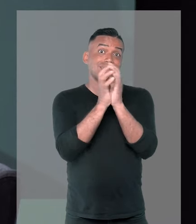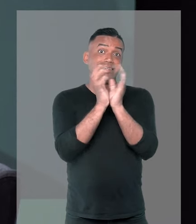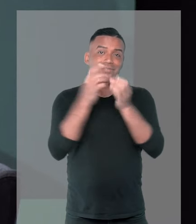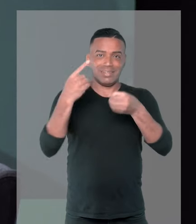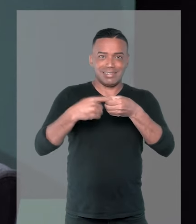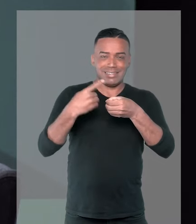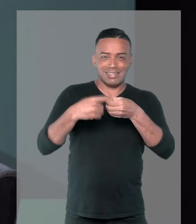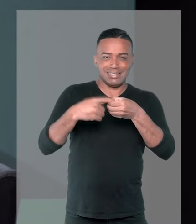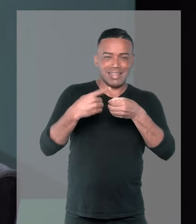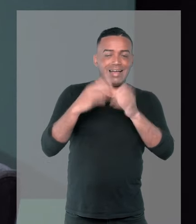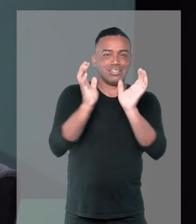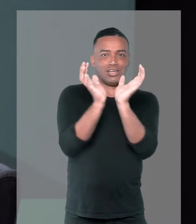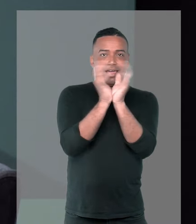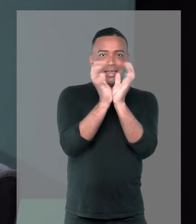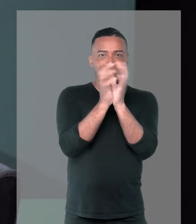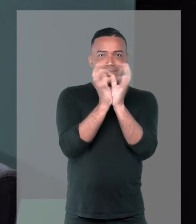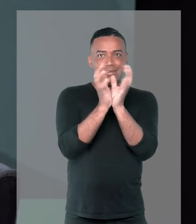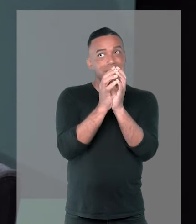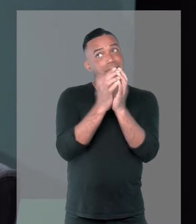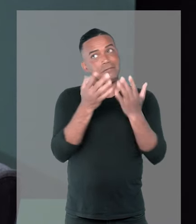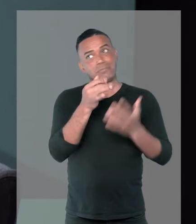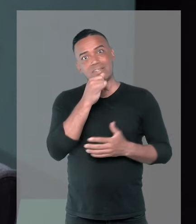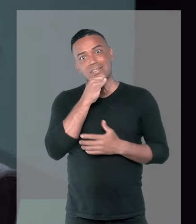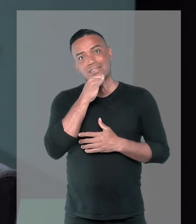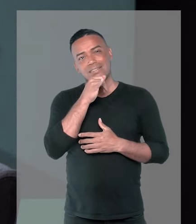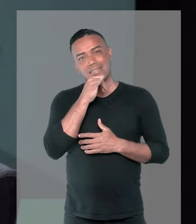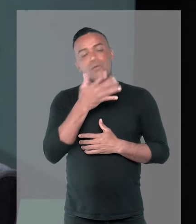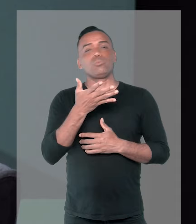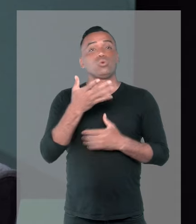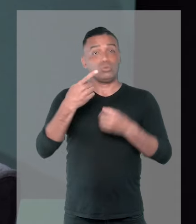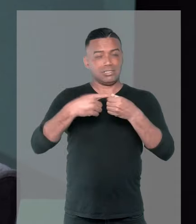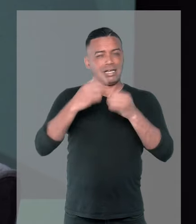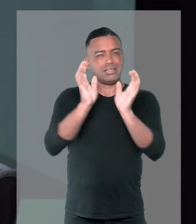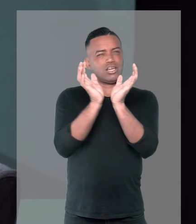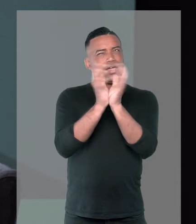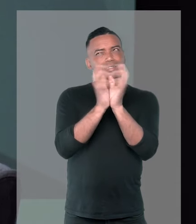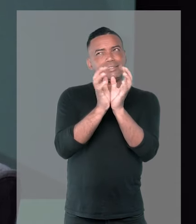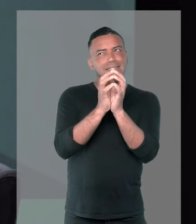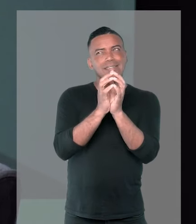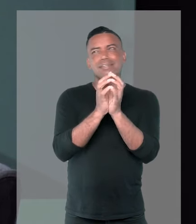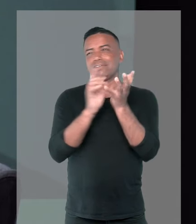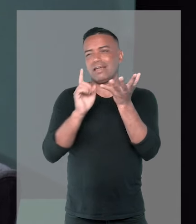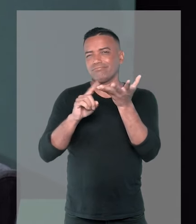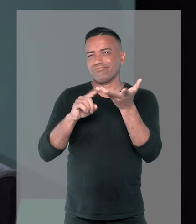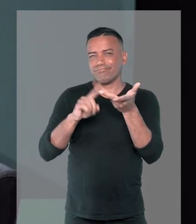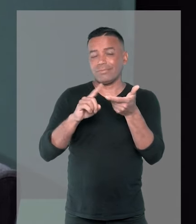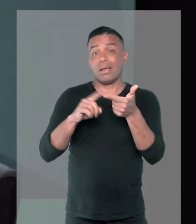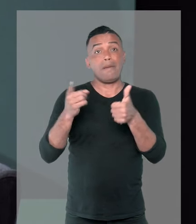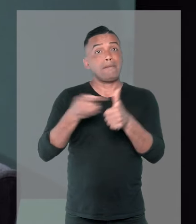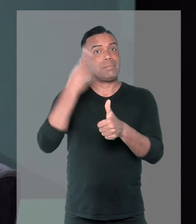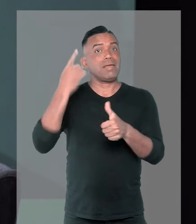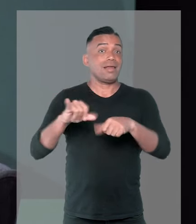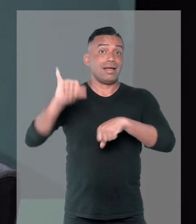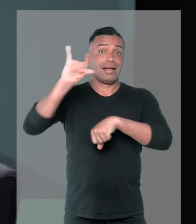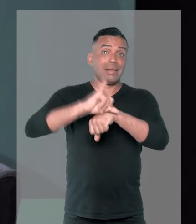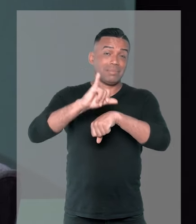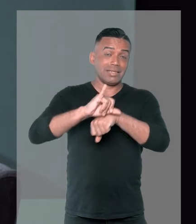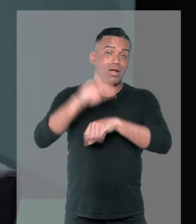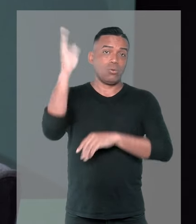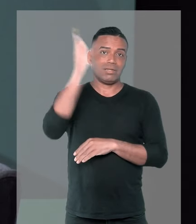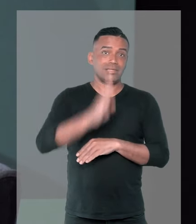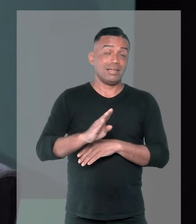eu então Recife aqui para os não iniciados eh no Recife Recife tem as seguintes prerrogativas é a primeira capital brasileira vai fazer